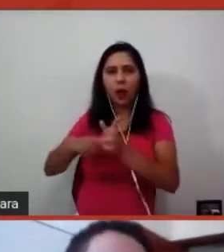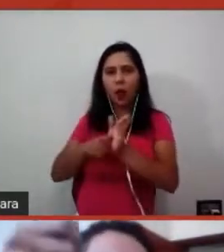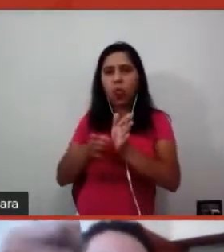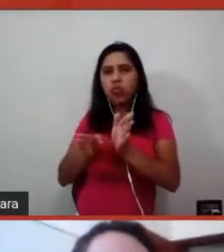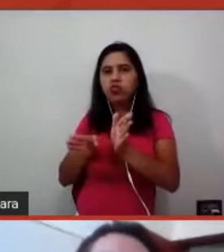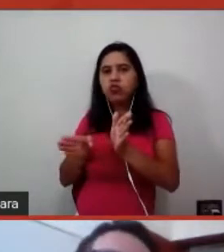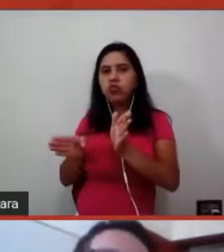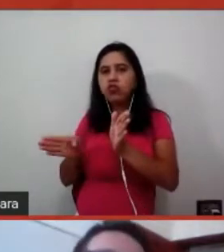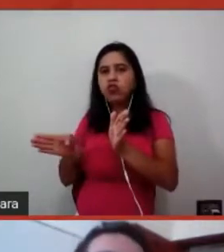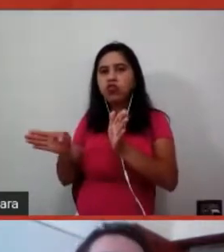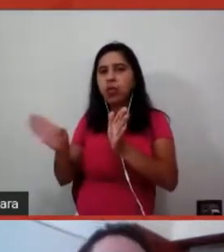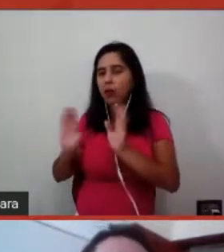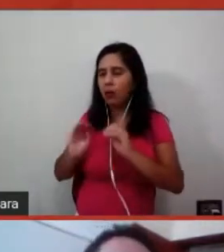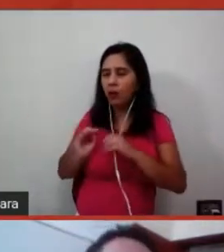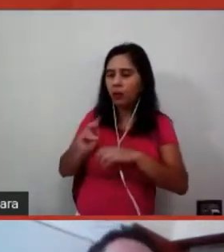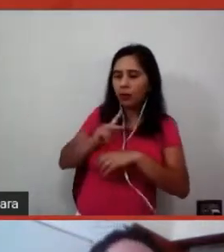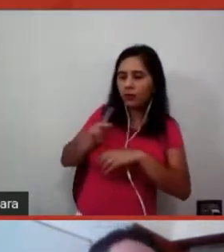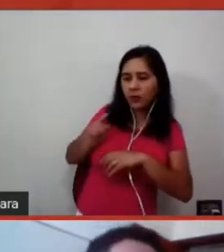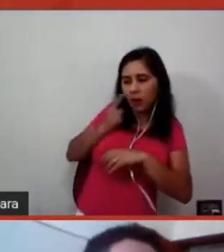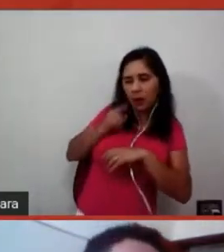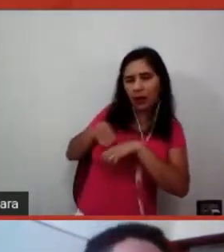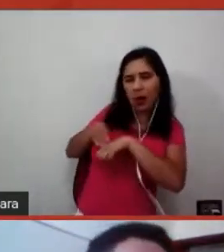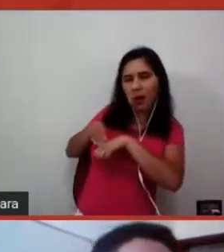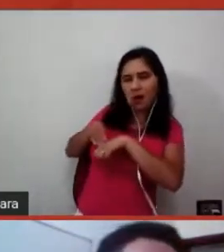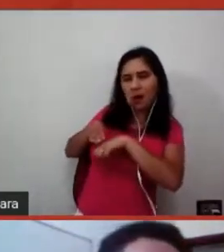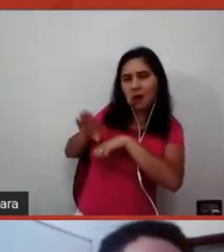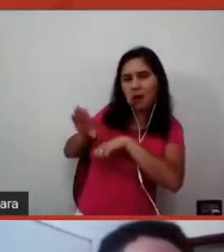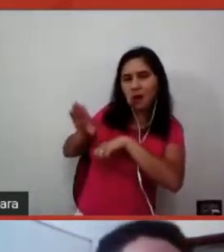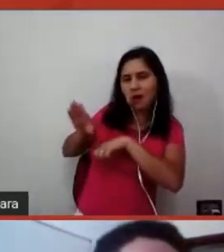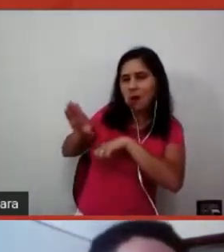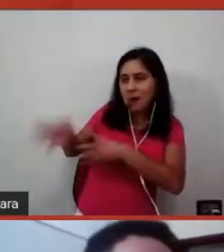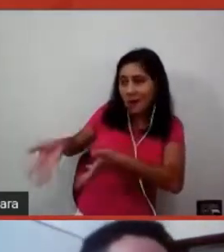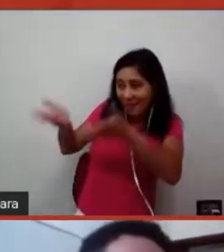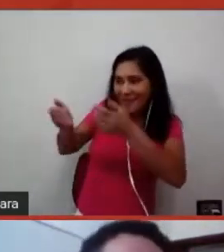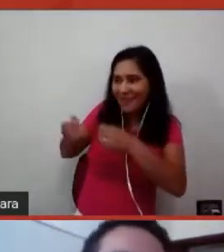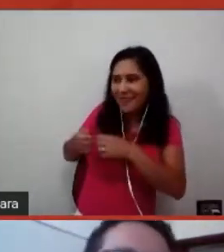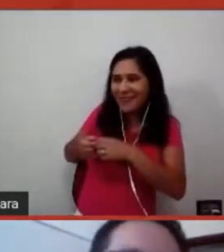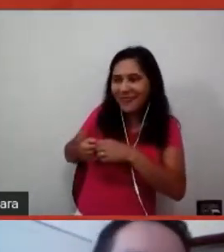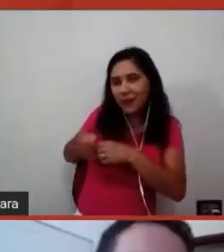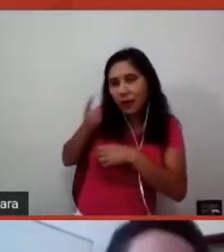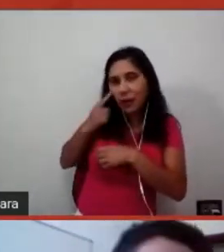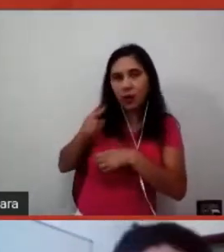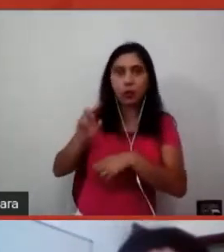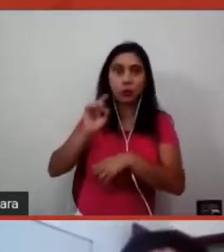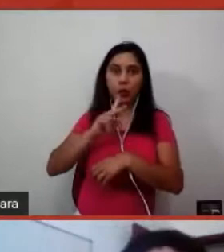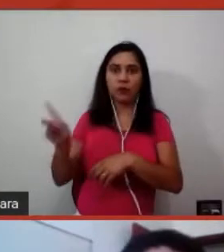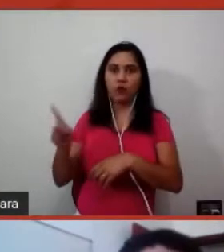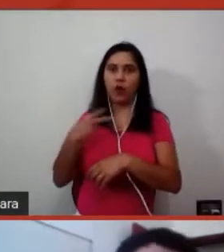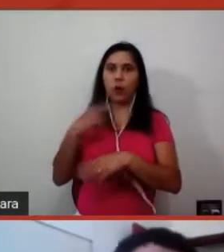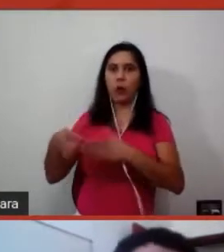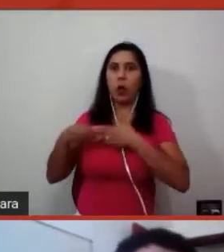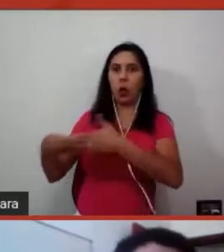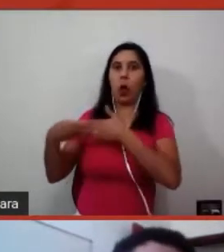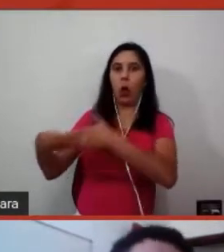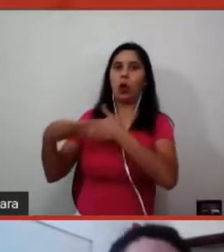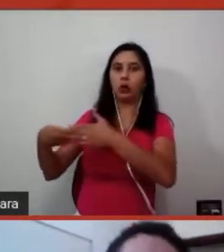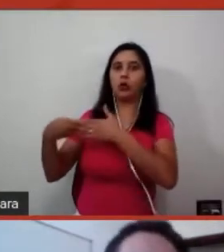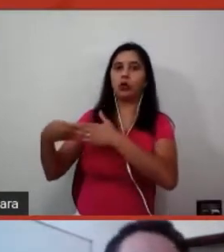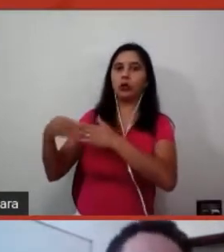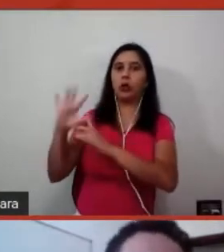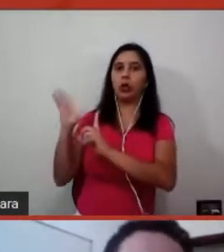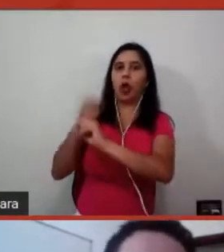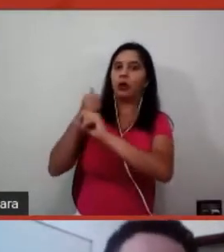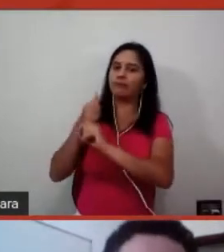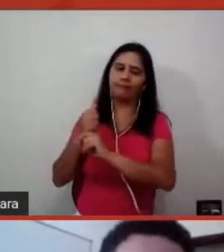o professor vai lá e joga uma sementinha, né? O que não pode é ele ser conduzir a atividade. A aprendizagem tem que